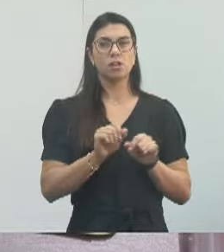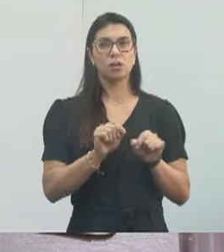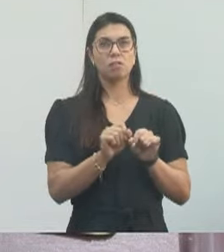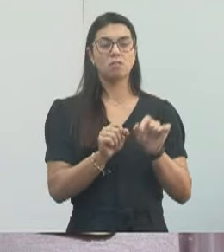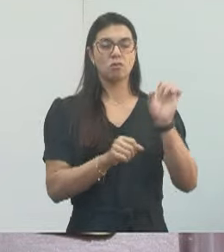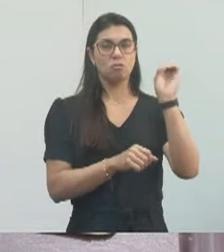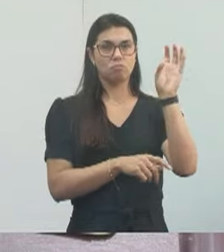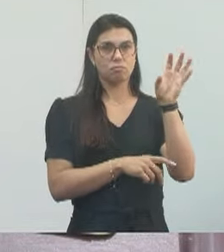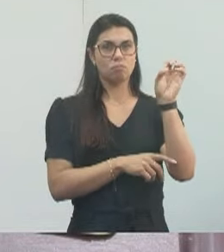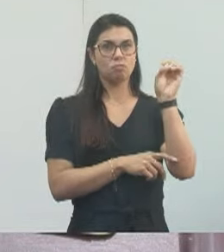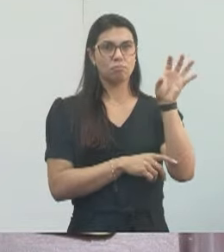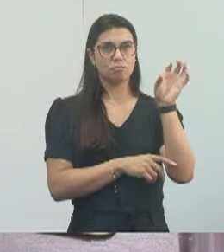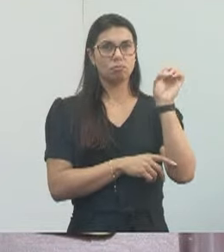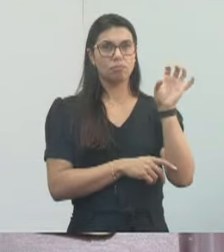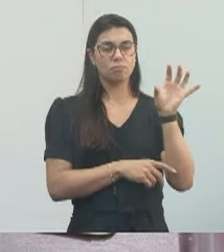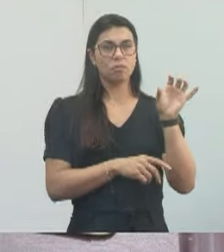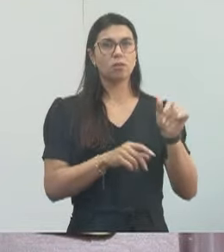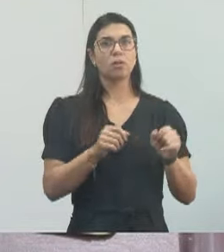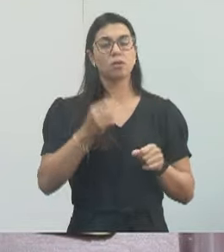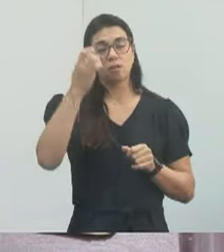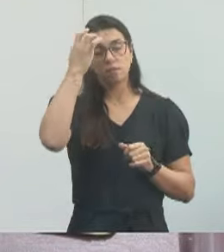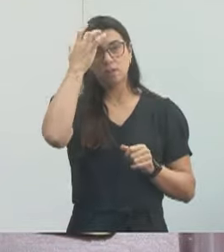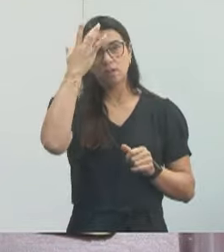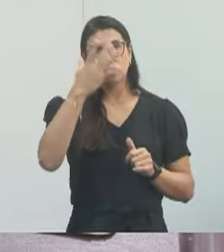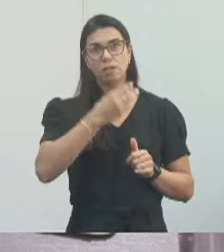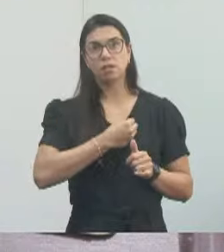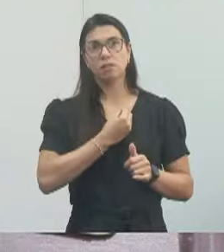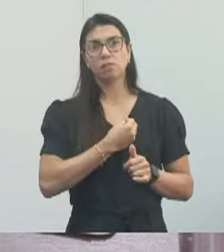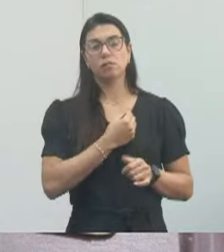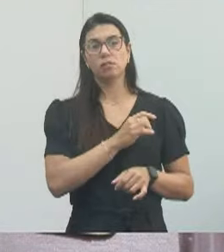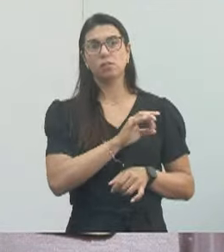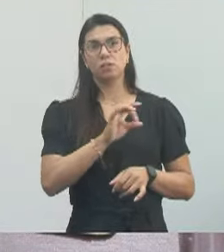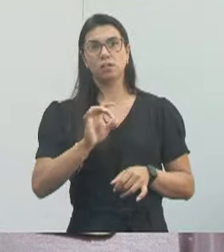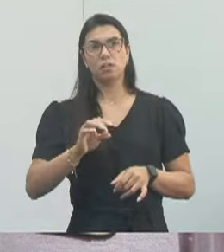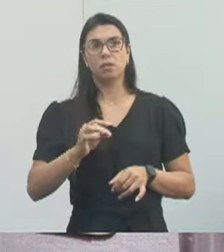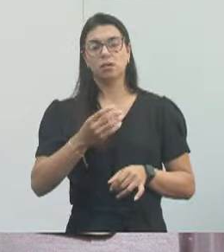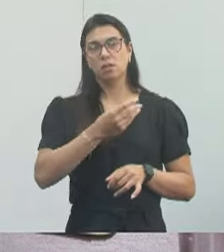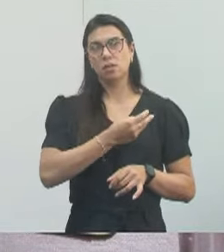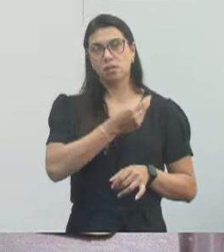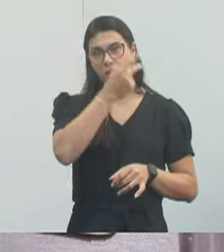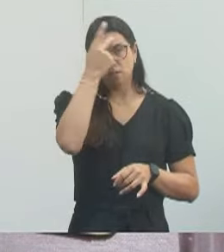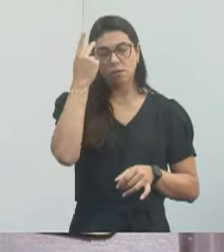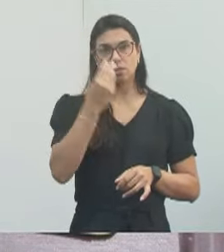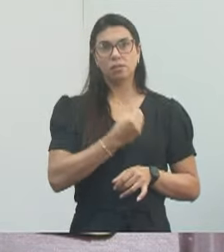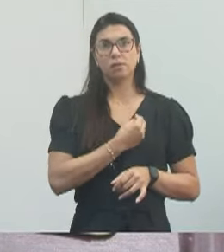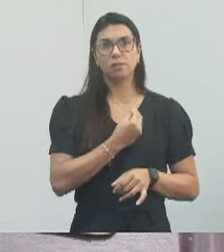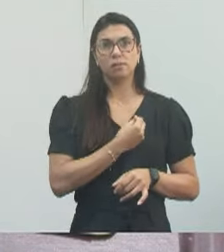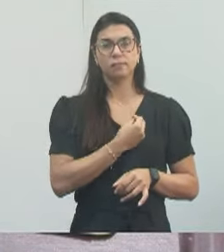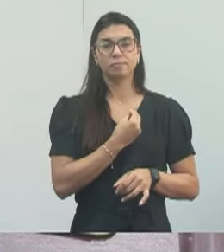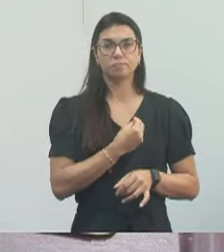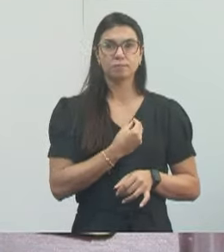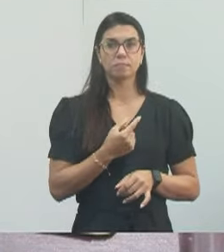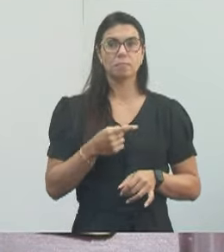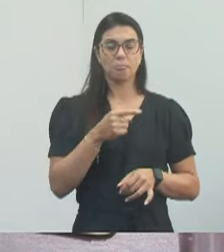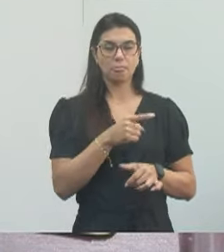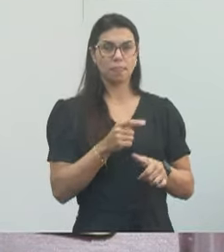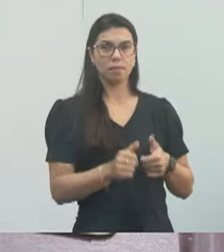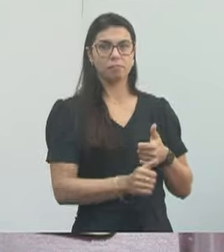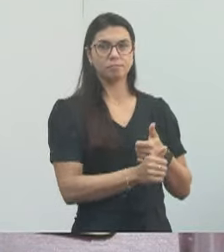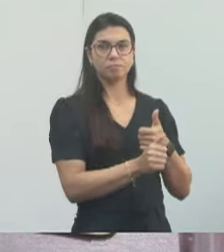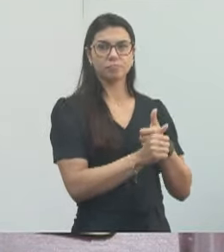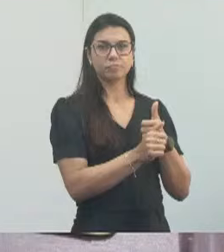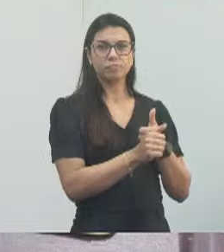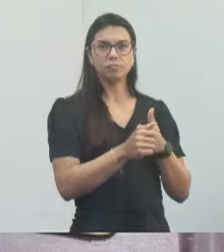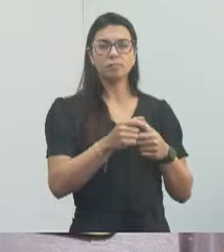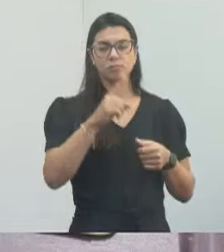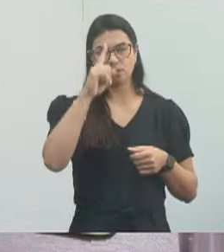ali para facilitar os moradores e o pedido do secretário de mobilidade Senor Edinho Guedes da abertura e eu passei